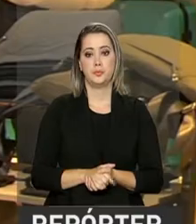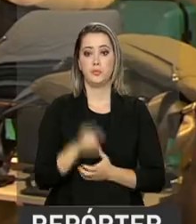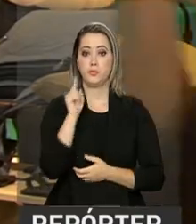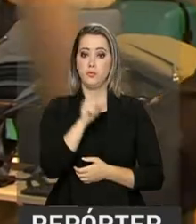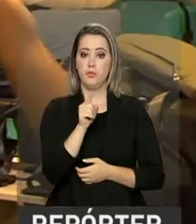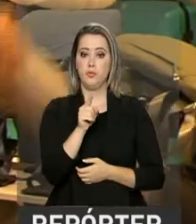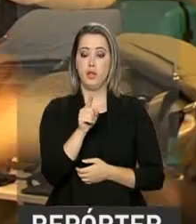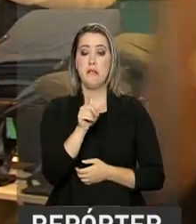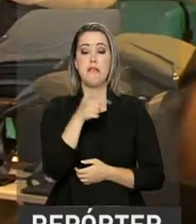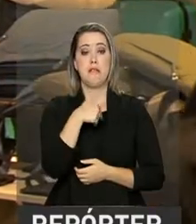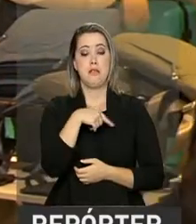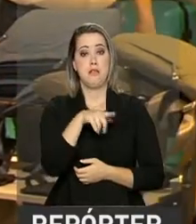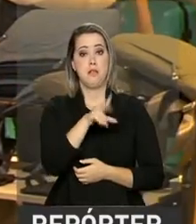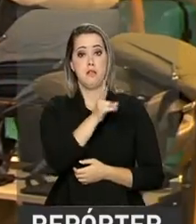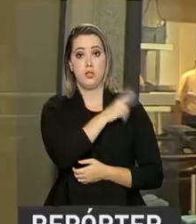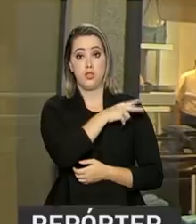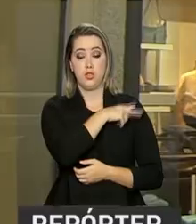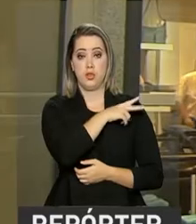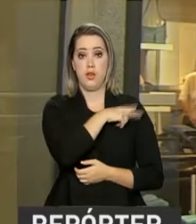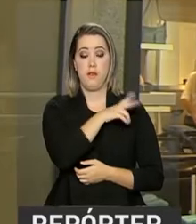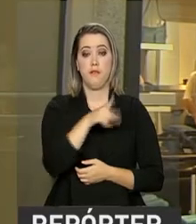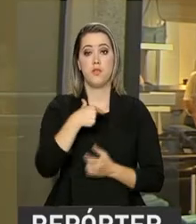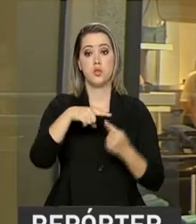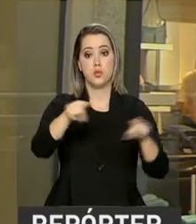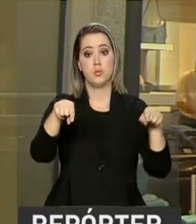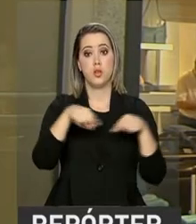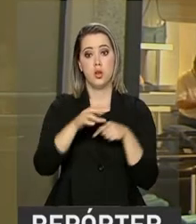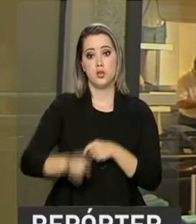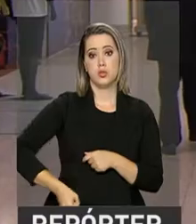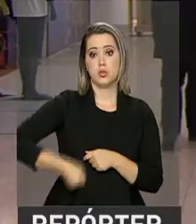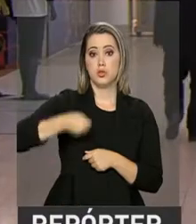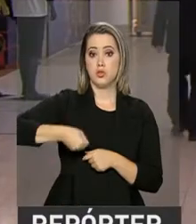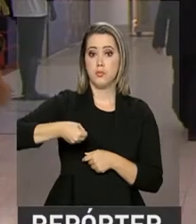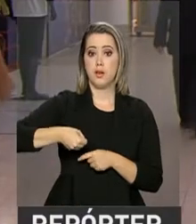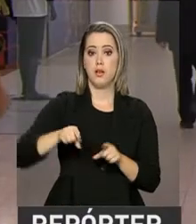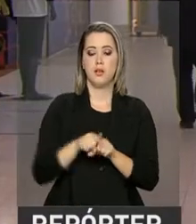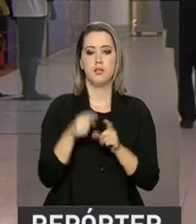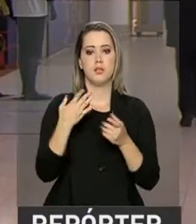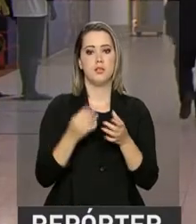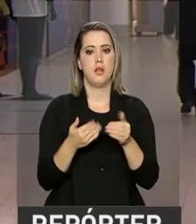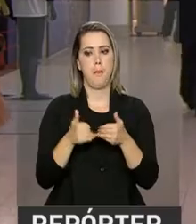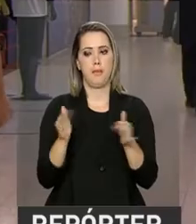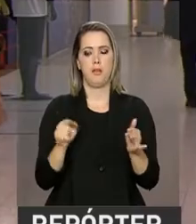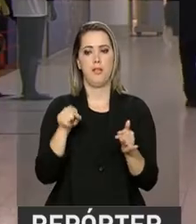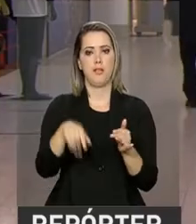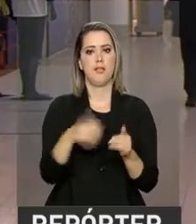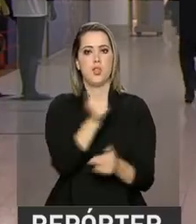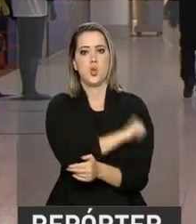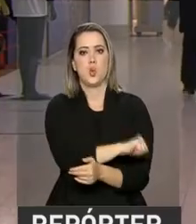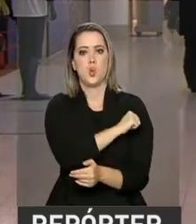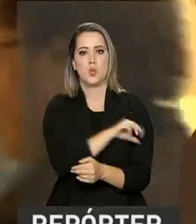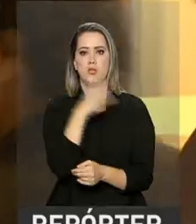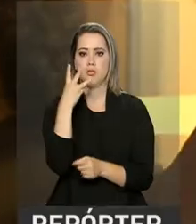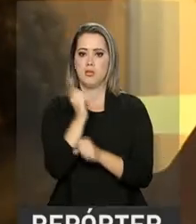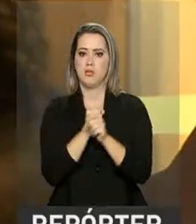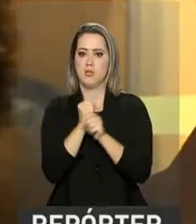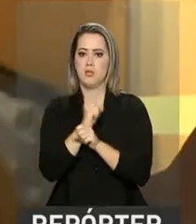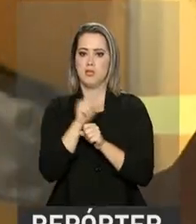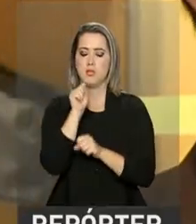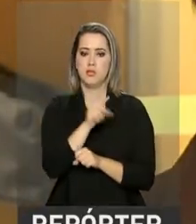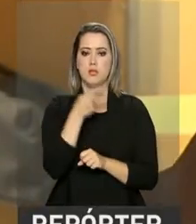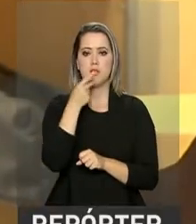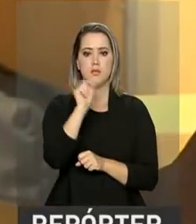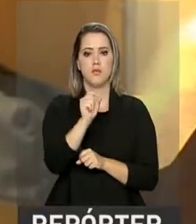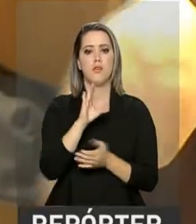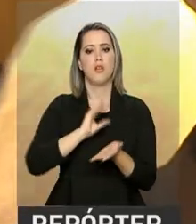Rafael é gerente de uma loja de malas, inaugurada no aeroporto carioca Santos Dumont há pouco mais de 3 anos. Para ele,